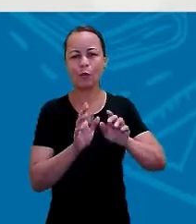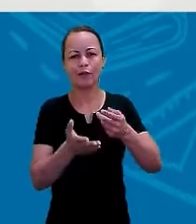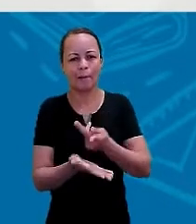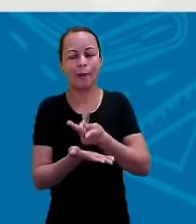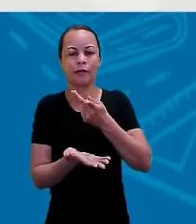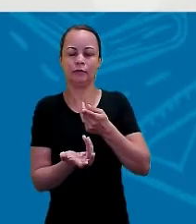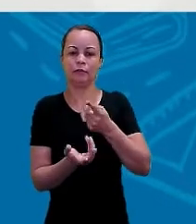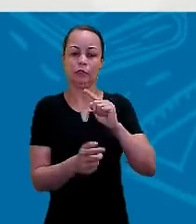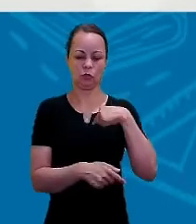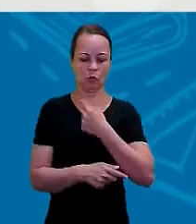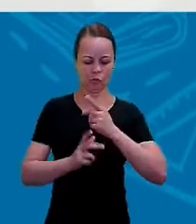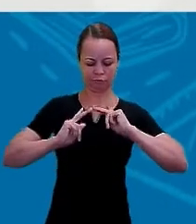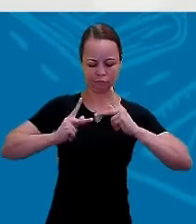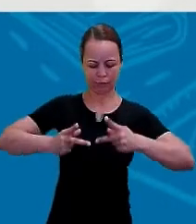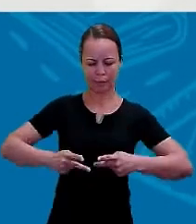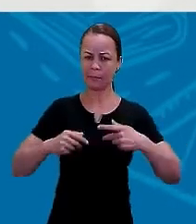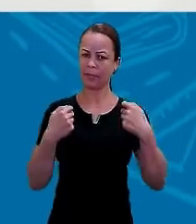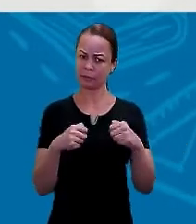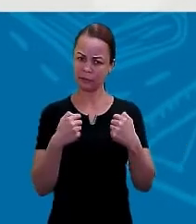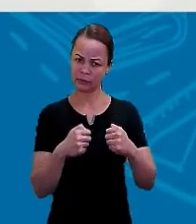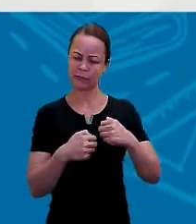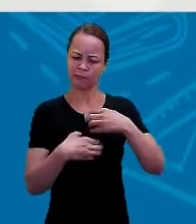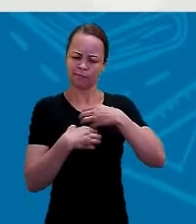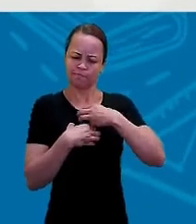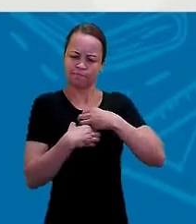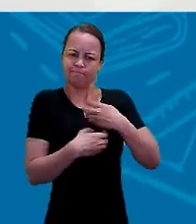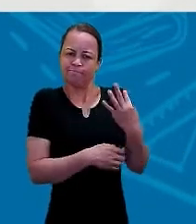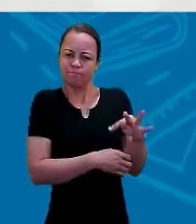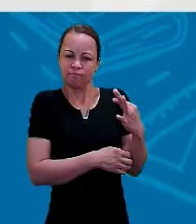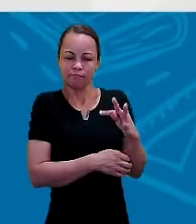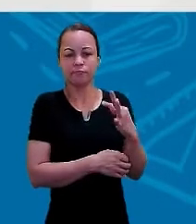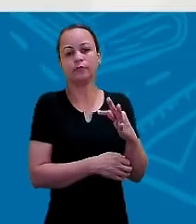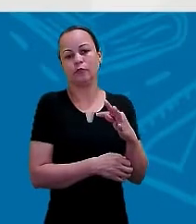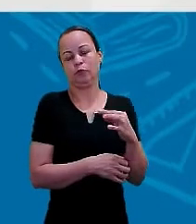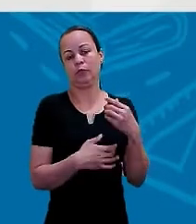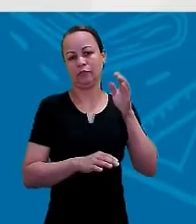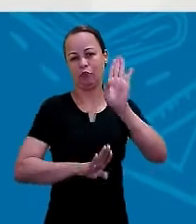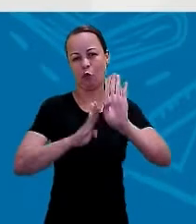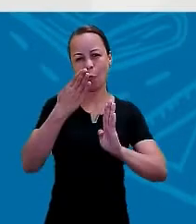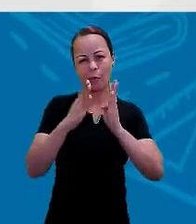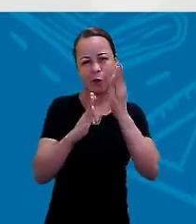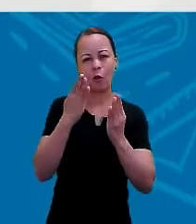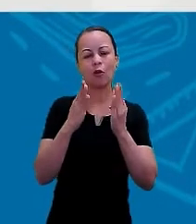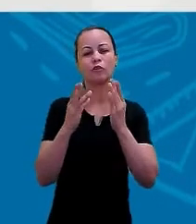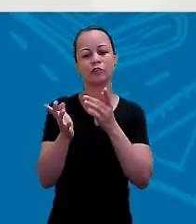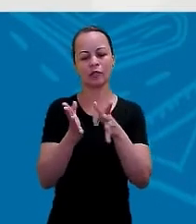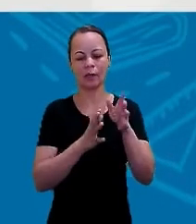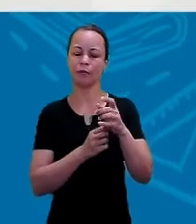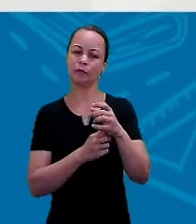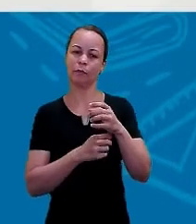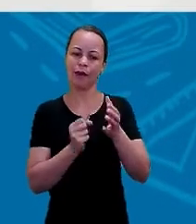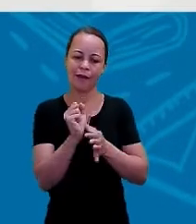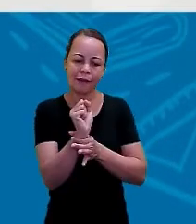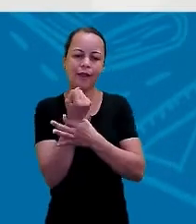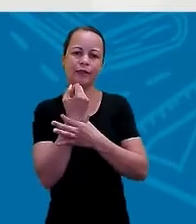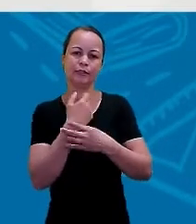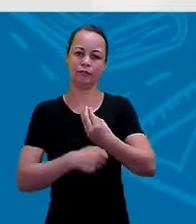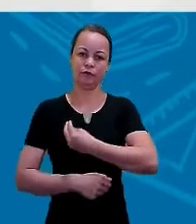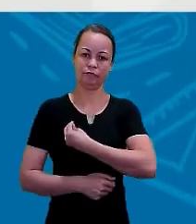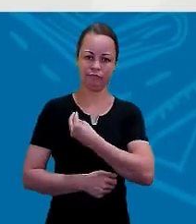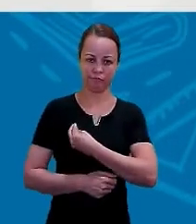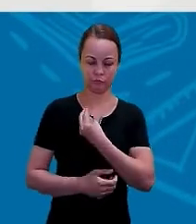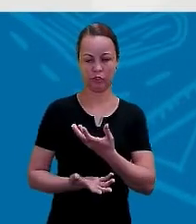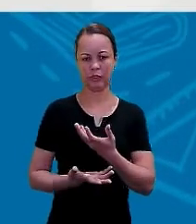sentir dor. Evolutivamente, a dor foi um mecanismo usado biologicamente para garantir a nossa sobrevivência. Porque sentir